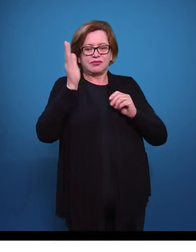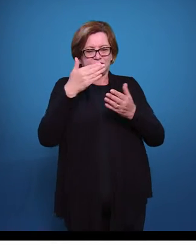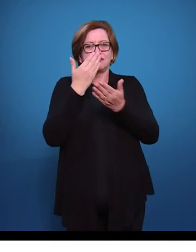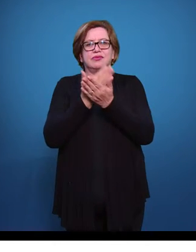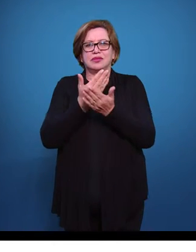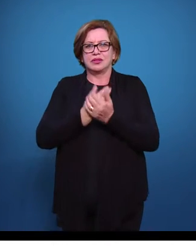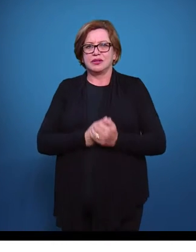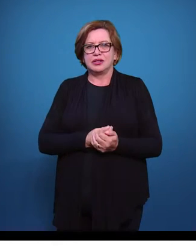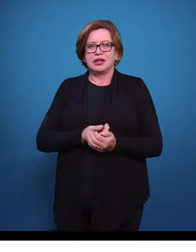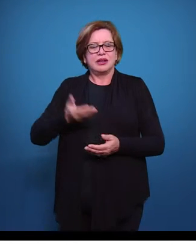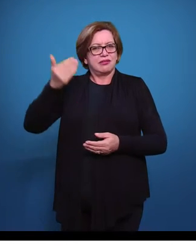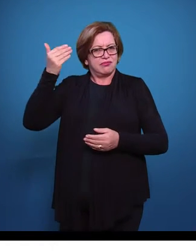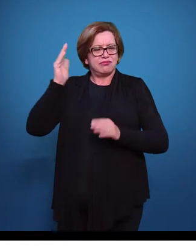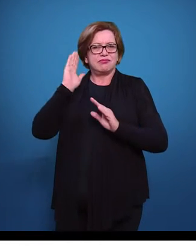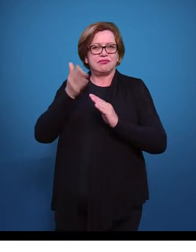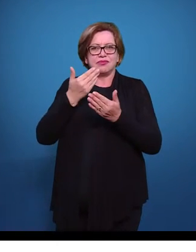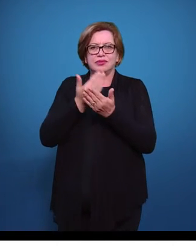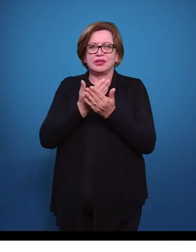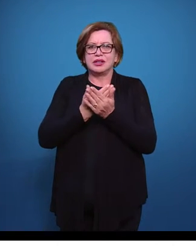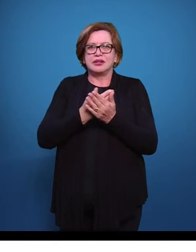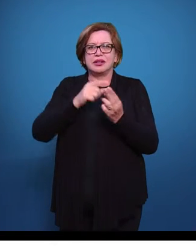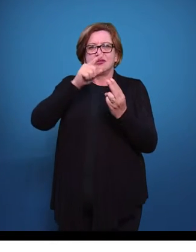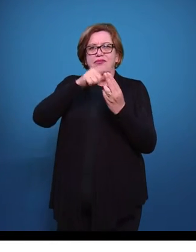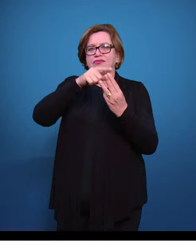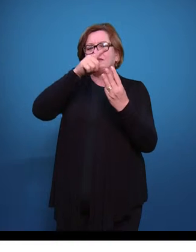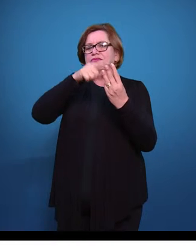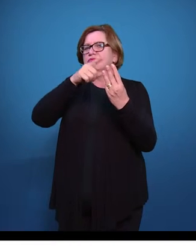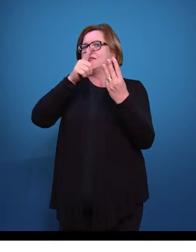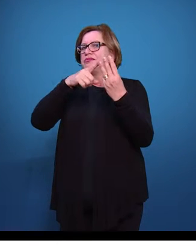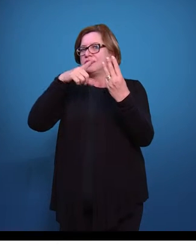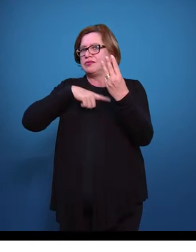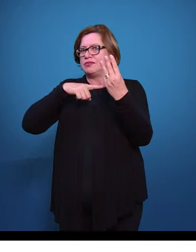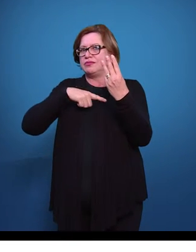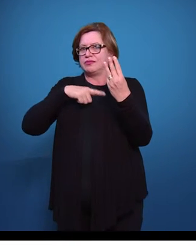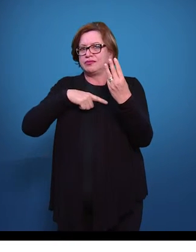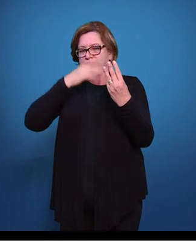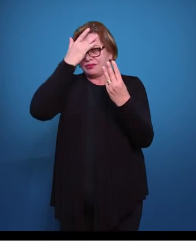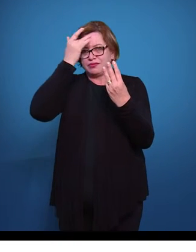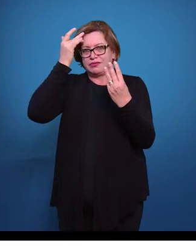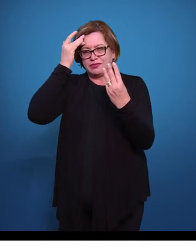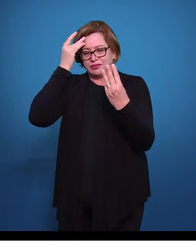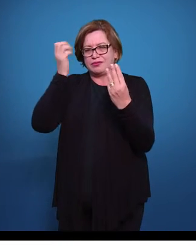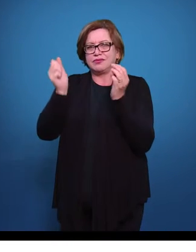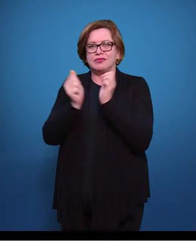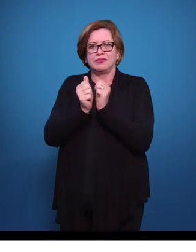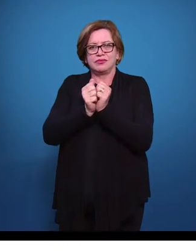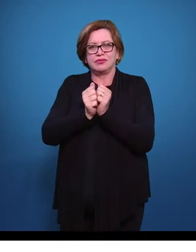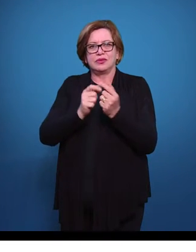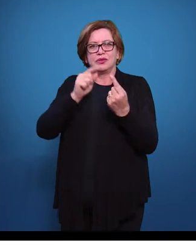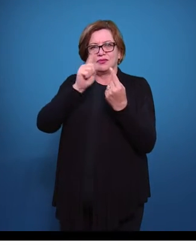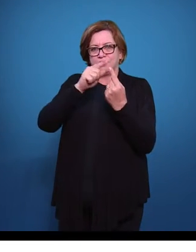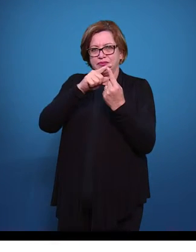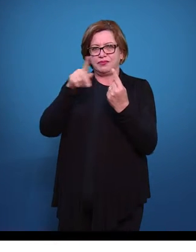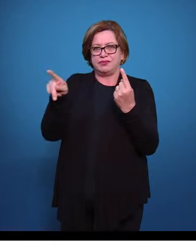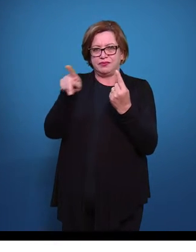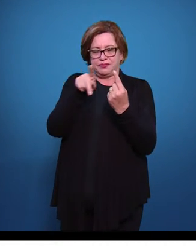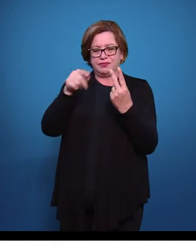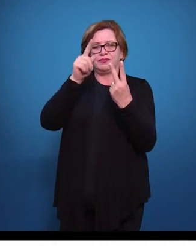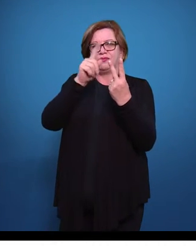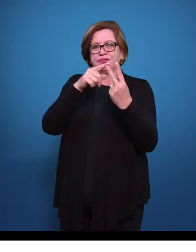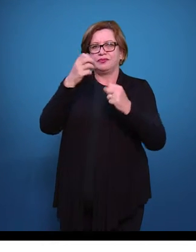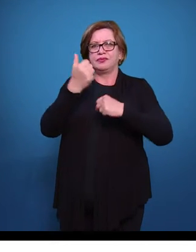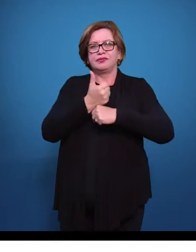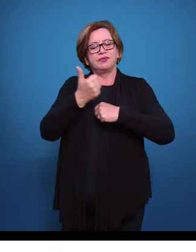na educação a distância são três os principais agentes envolvidos no processo de ensino e aprendizagem o professor tutor e o